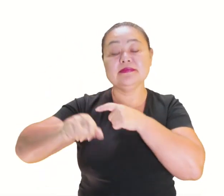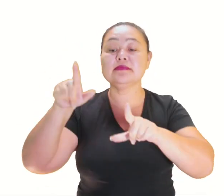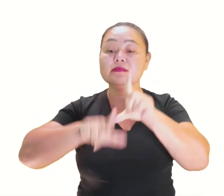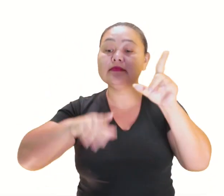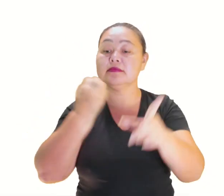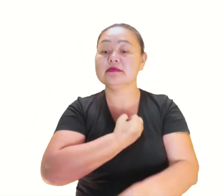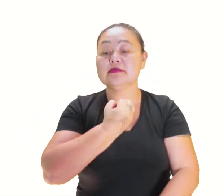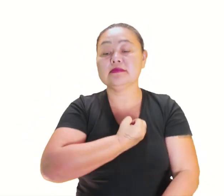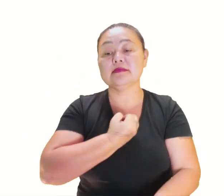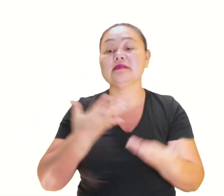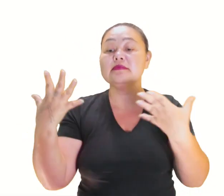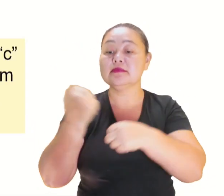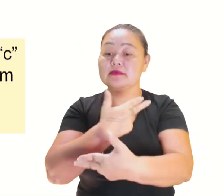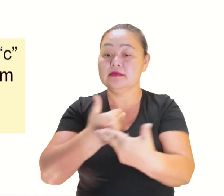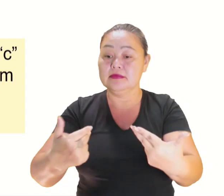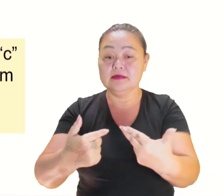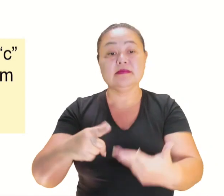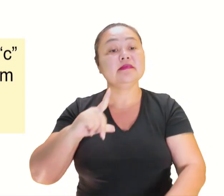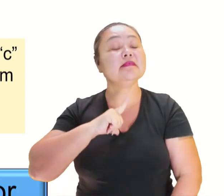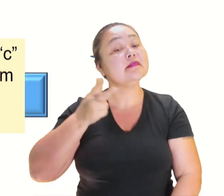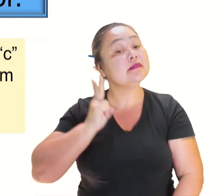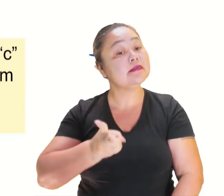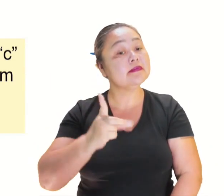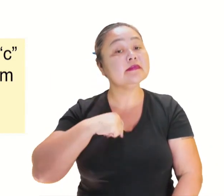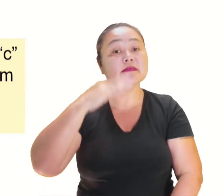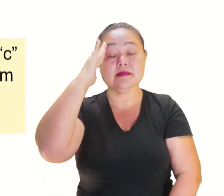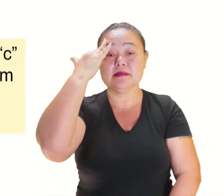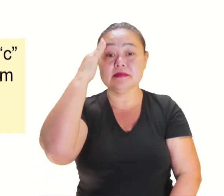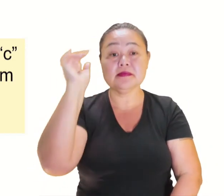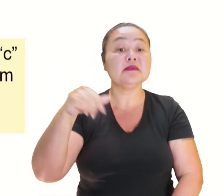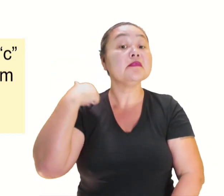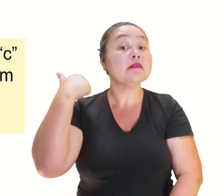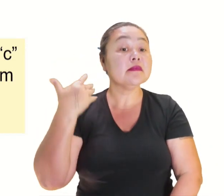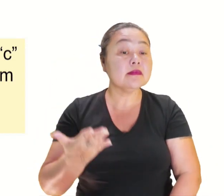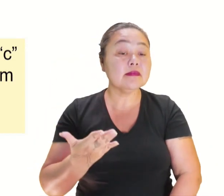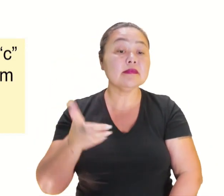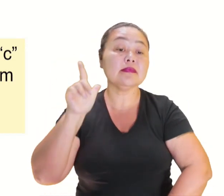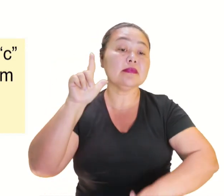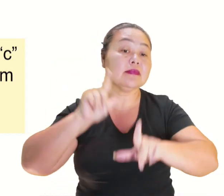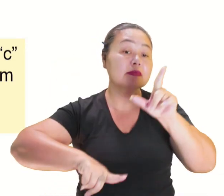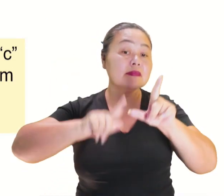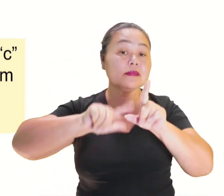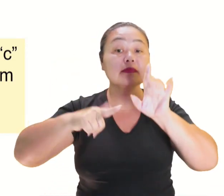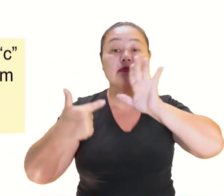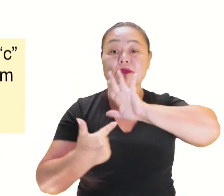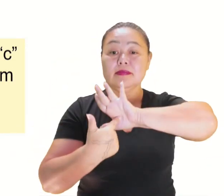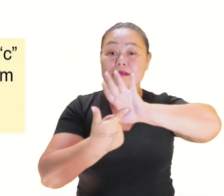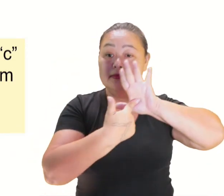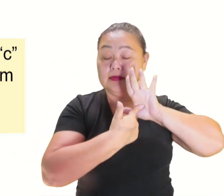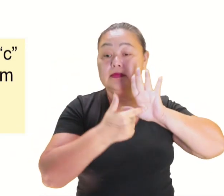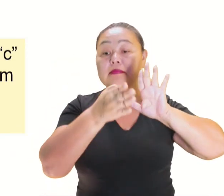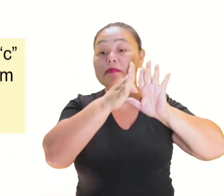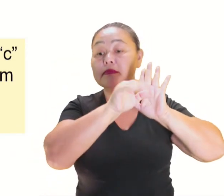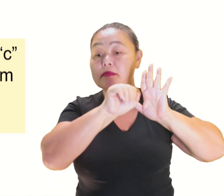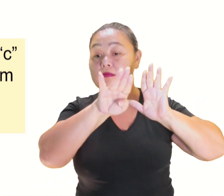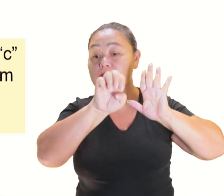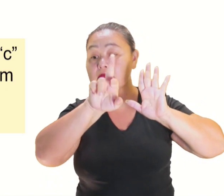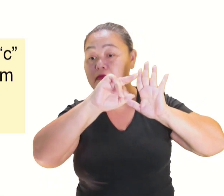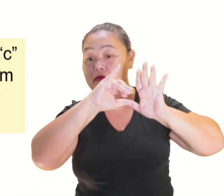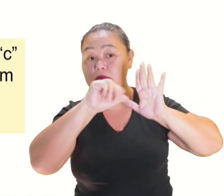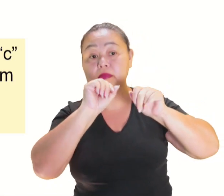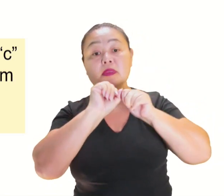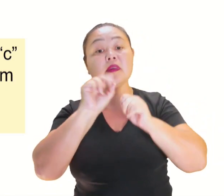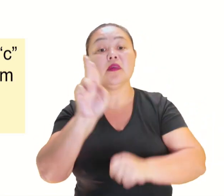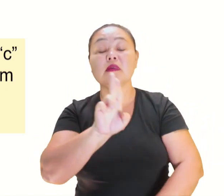letras, números e operações. Continuando entendendo... As letras que aparecem em uma expressão algébrica